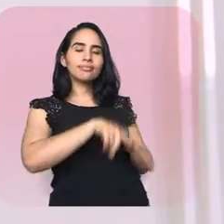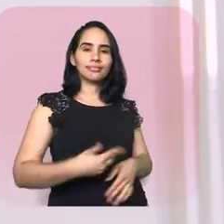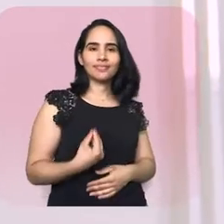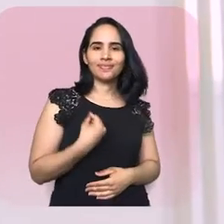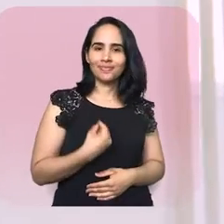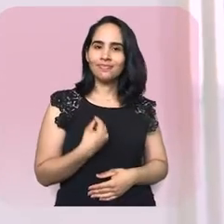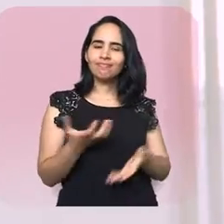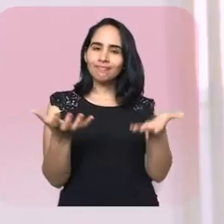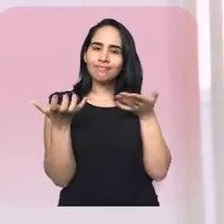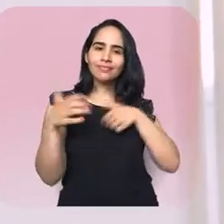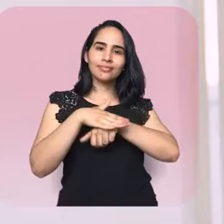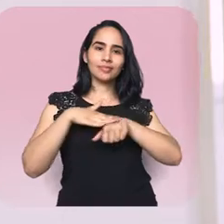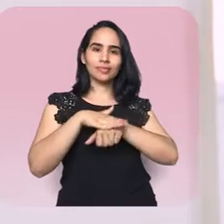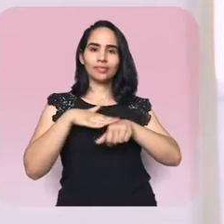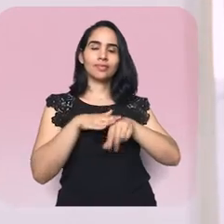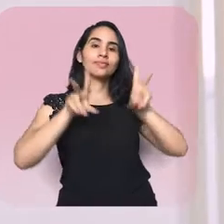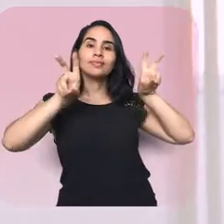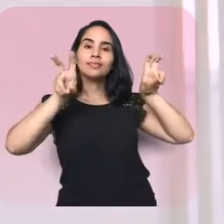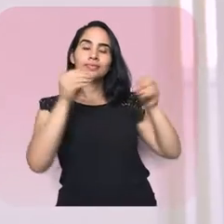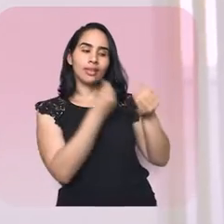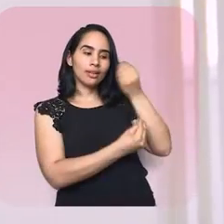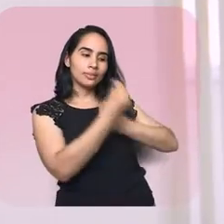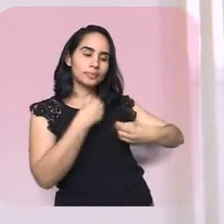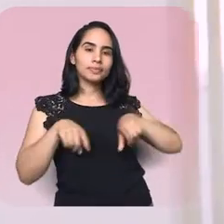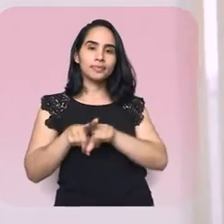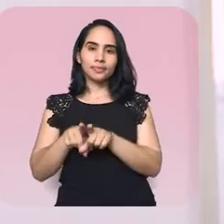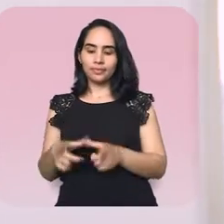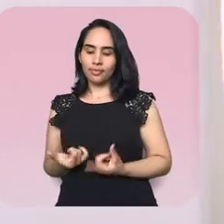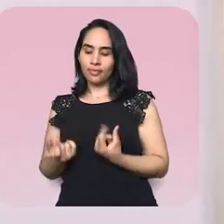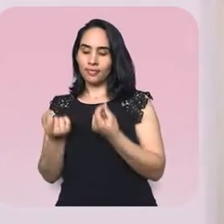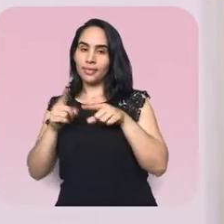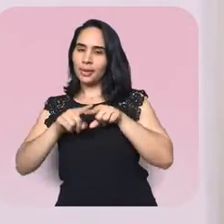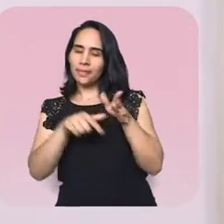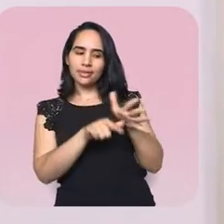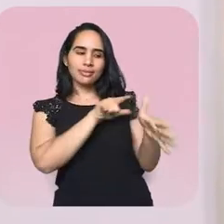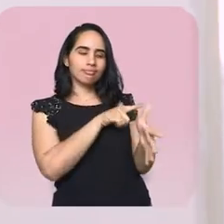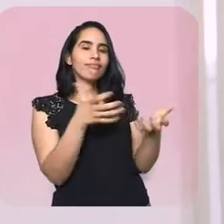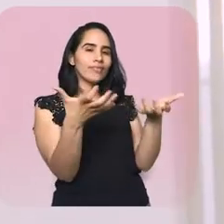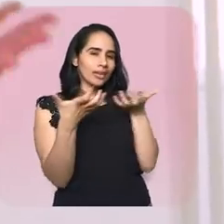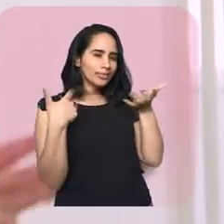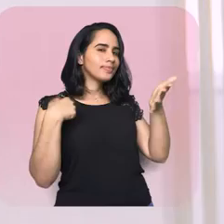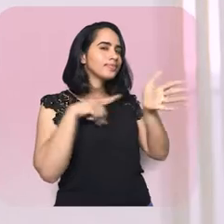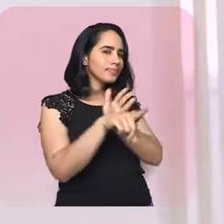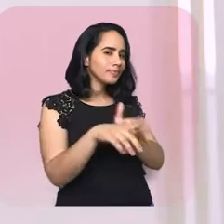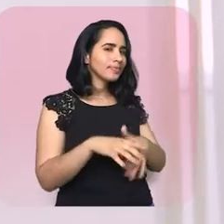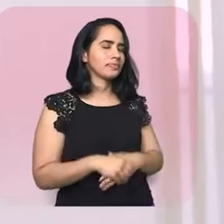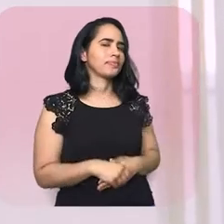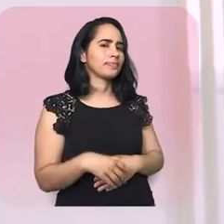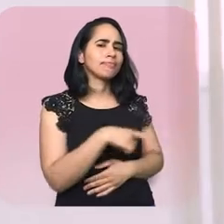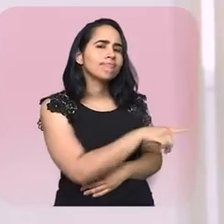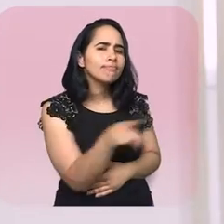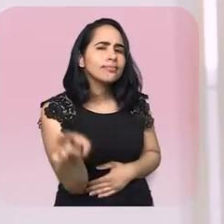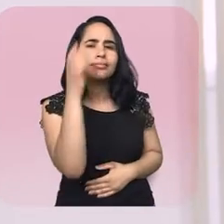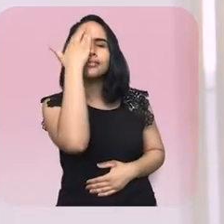é vida e eu quero conversar um pouquinho sobre a alimentação e o câncer e para iniciar eu gostaria de fazer uma pergunta para vocês